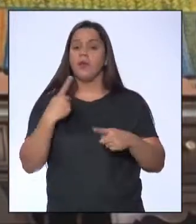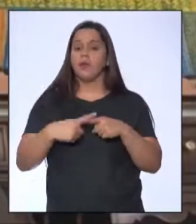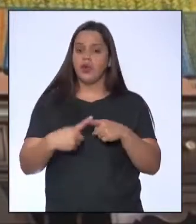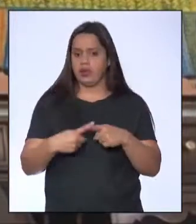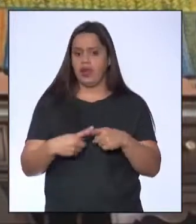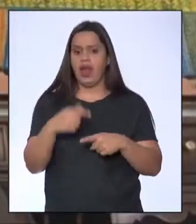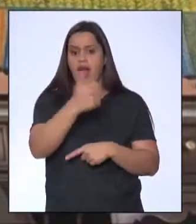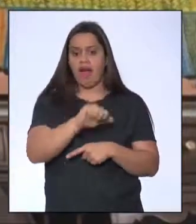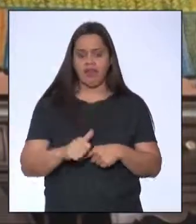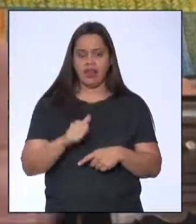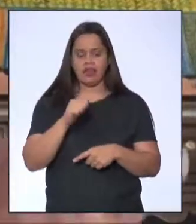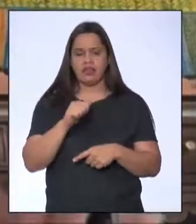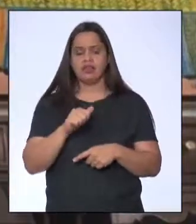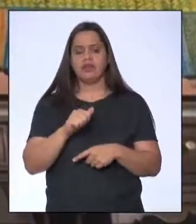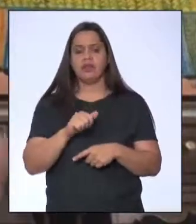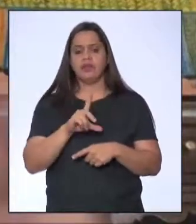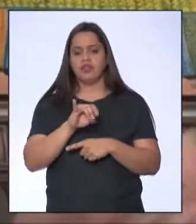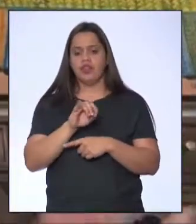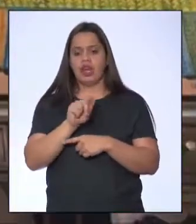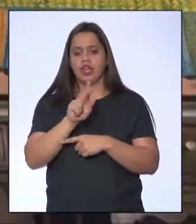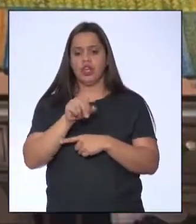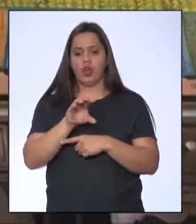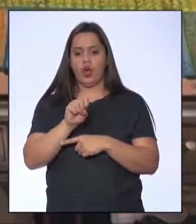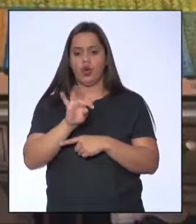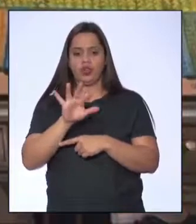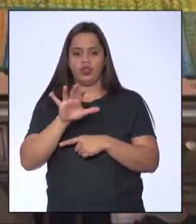têm que trabalhar muito, desculpa eu aqui dando